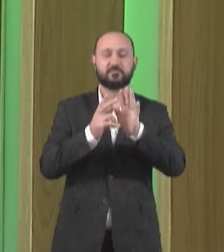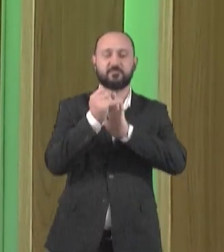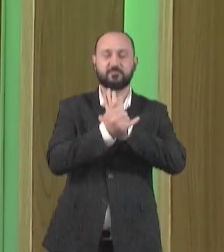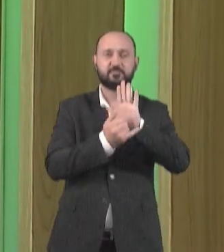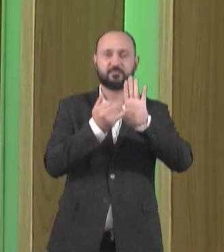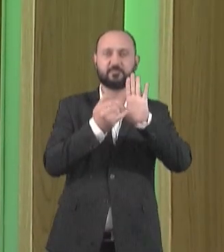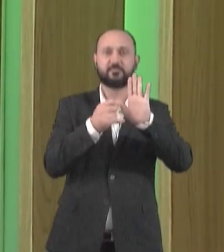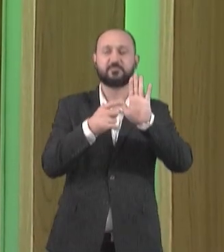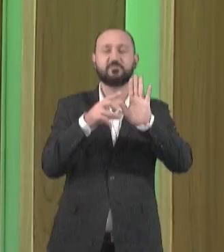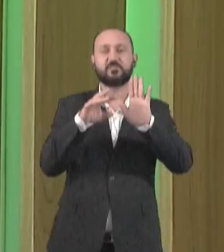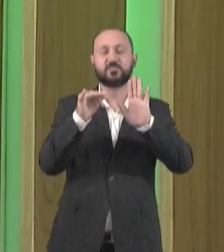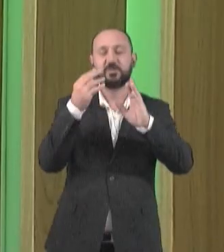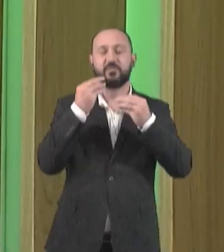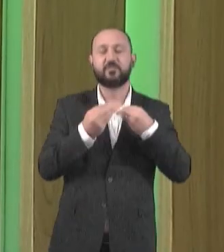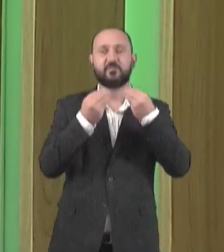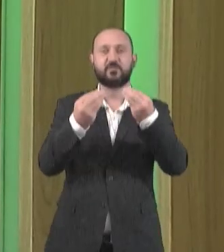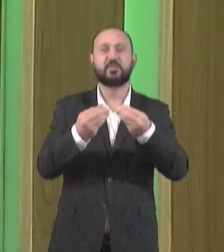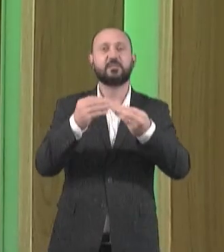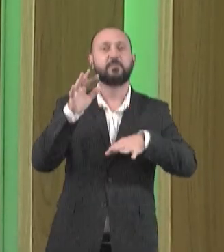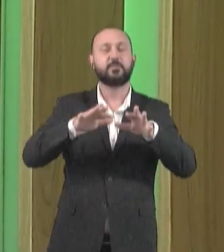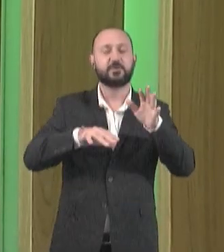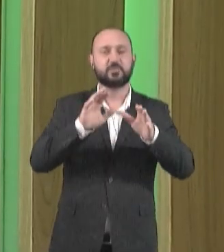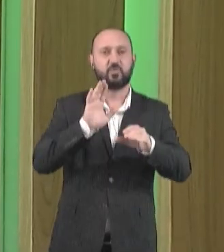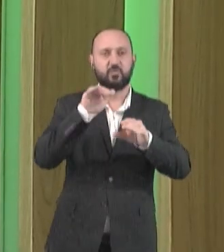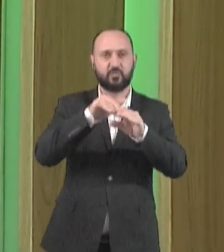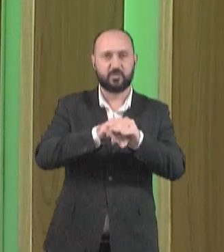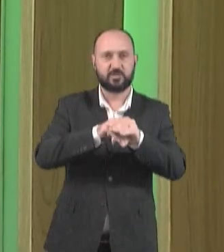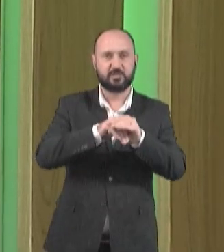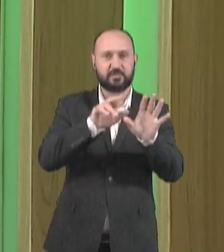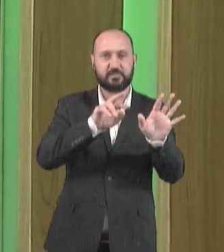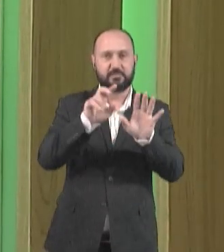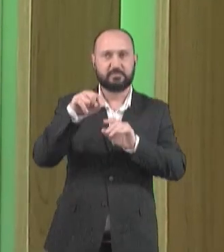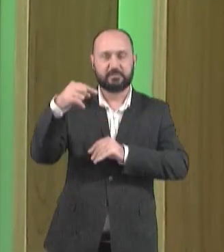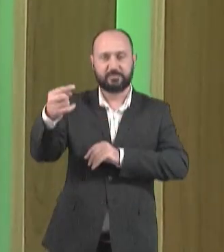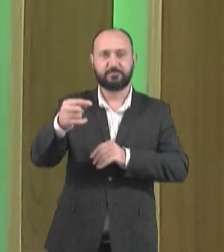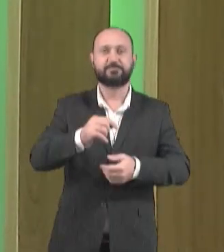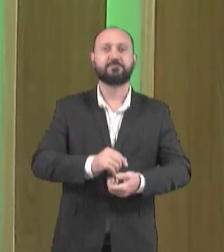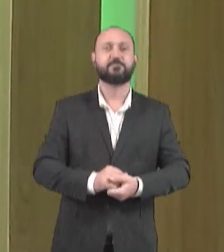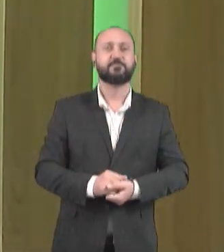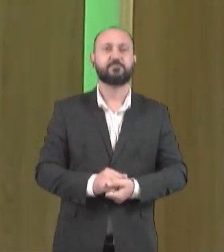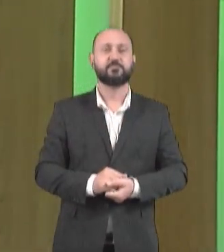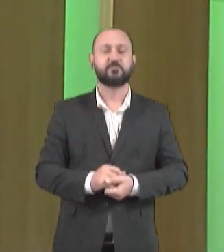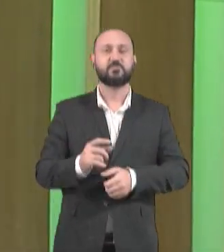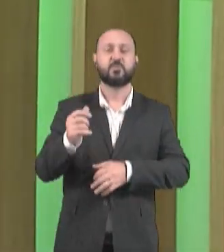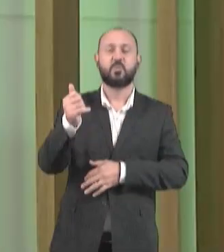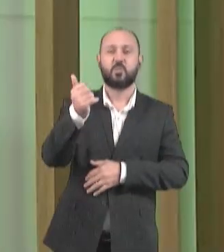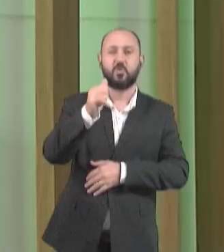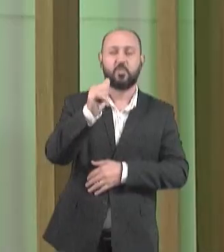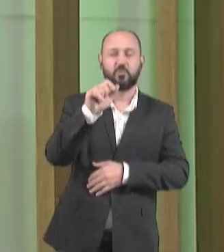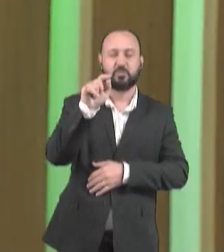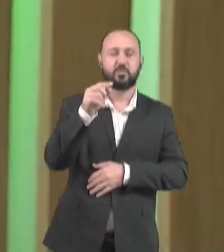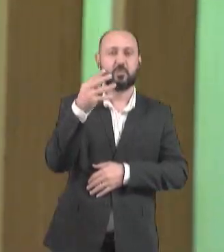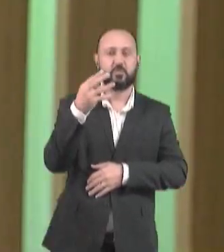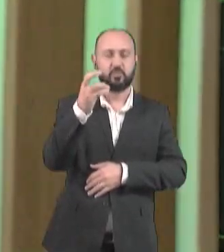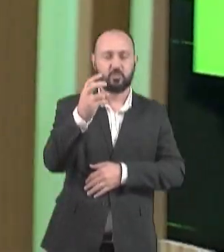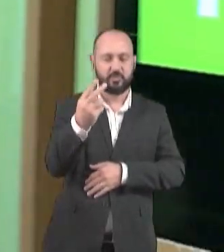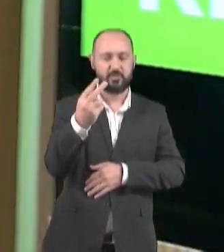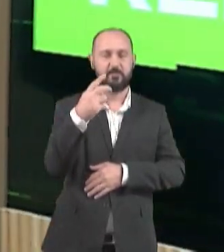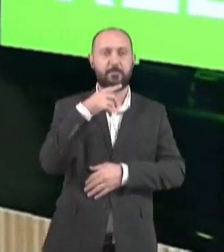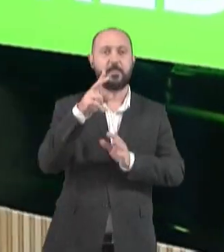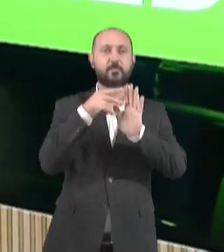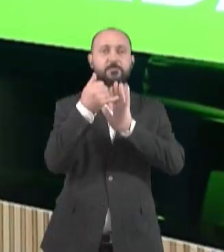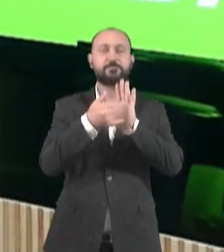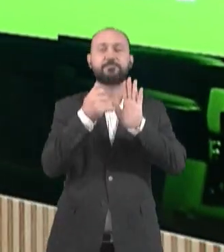Projetos, então, que vão para o plenário e devem ser votados nas próximas sessões. 11h42, agora a gente fala da ordem do